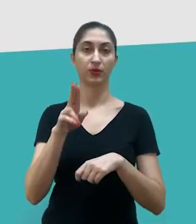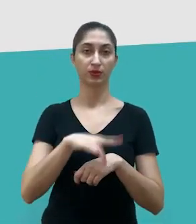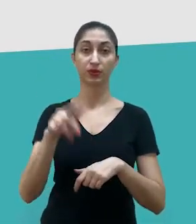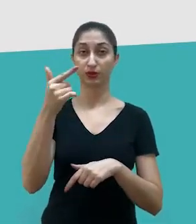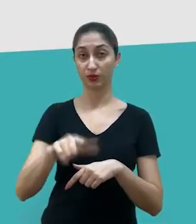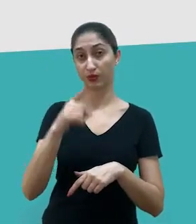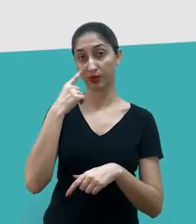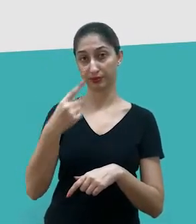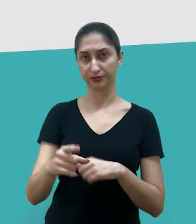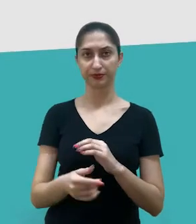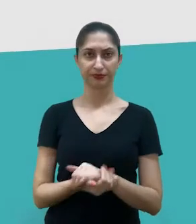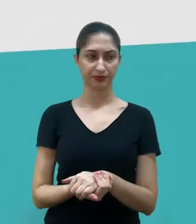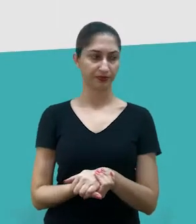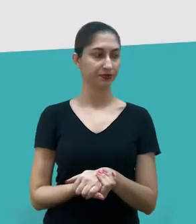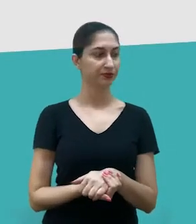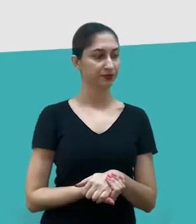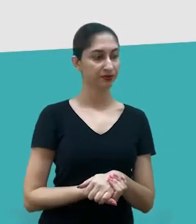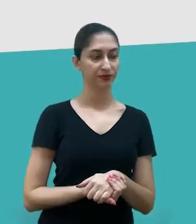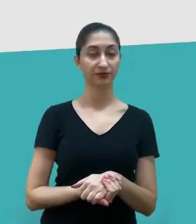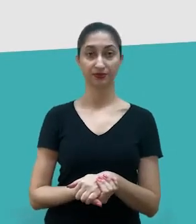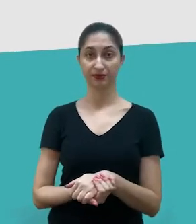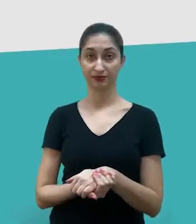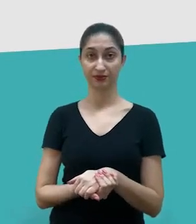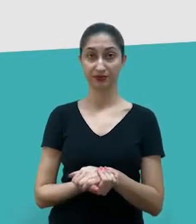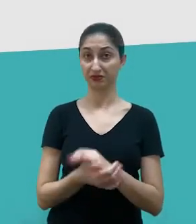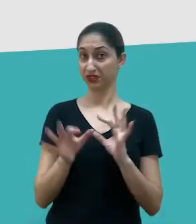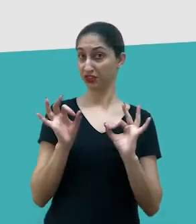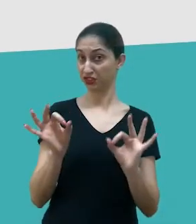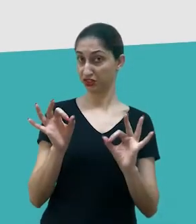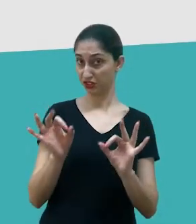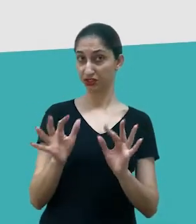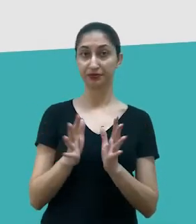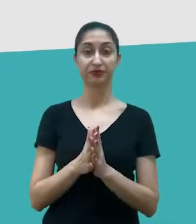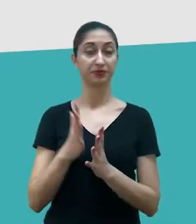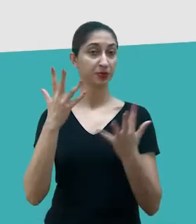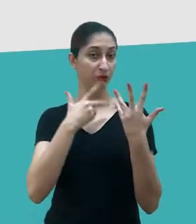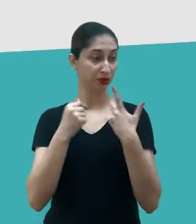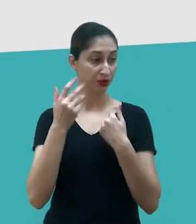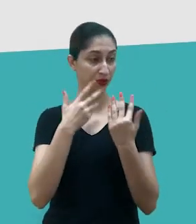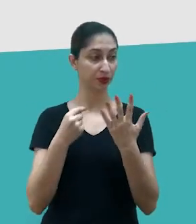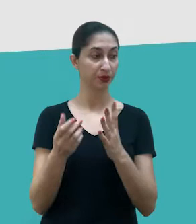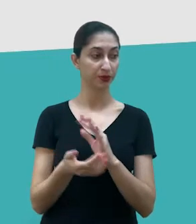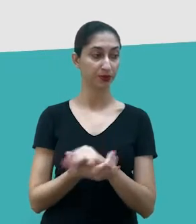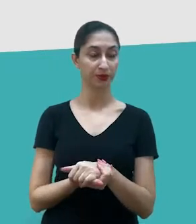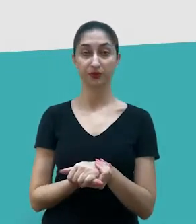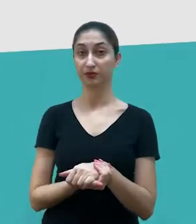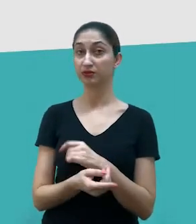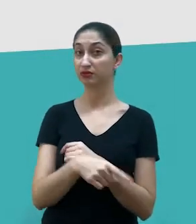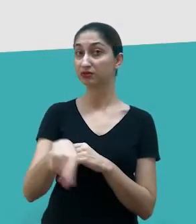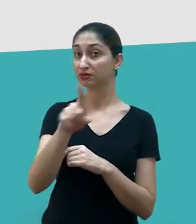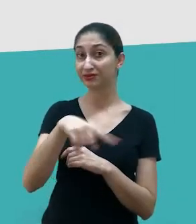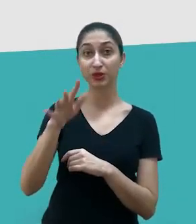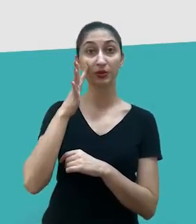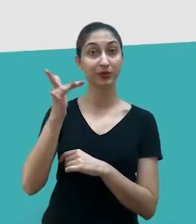para vocês esse casaco. Então, é super elegante, é muito bonito e vocês não